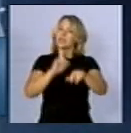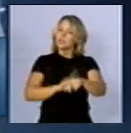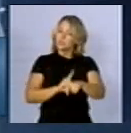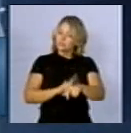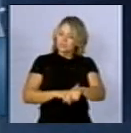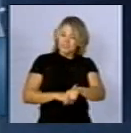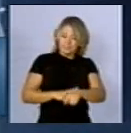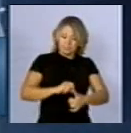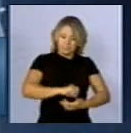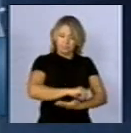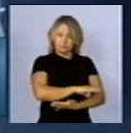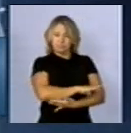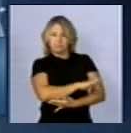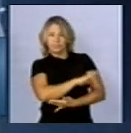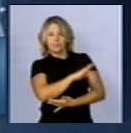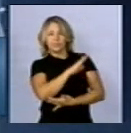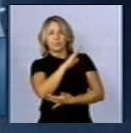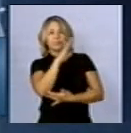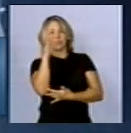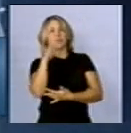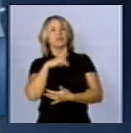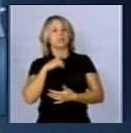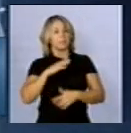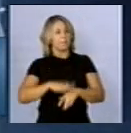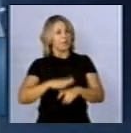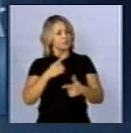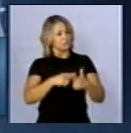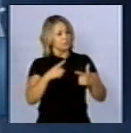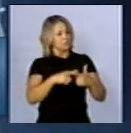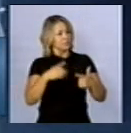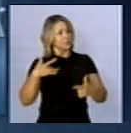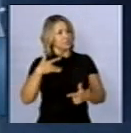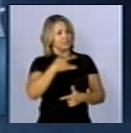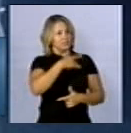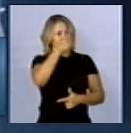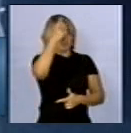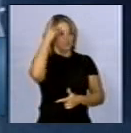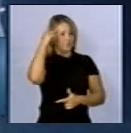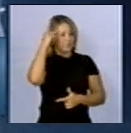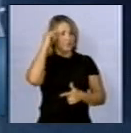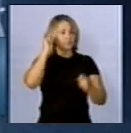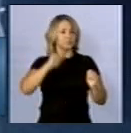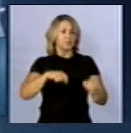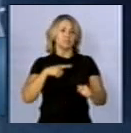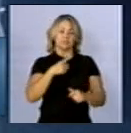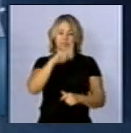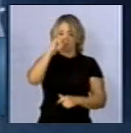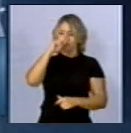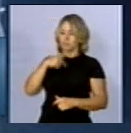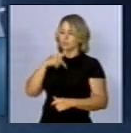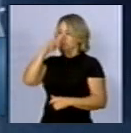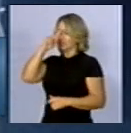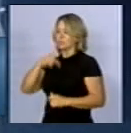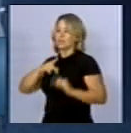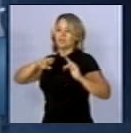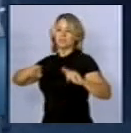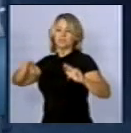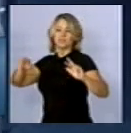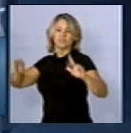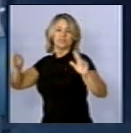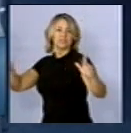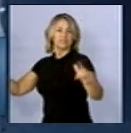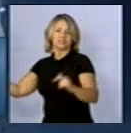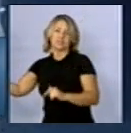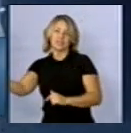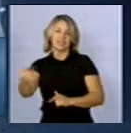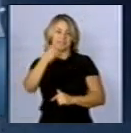de exposição maiores intensidade do campo terá maior impacto na saúde do Trabalhador sendo esse Impacto individual Devido as características próprias